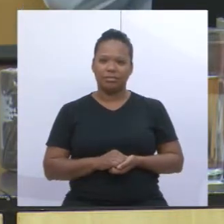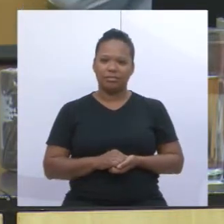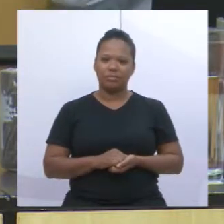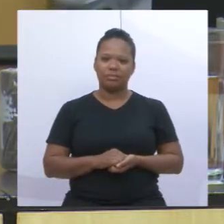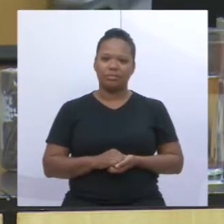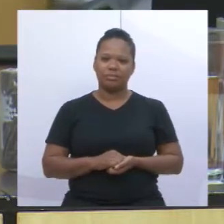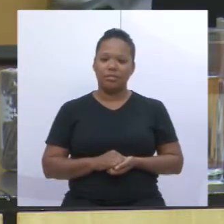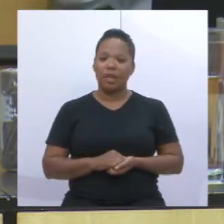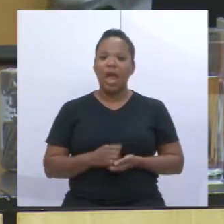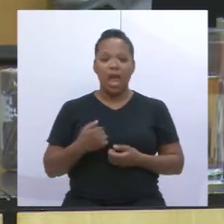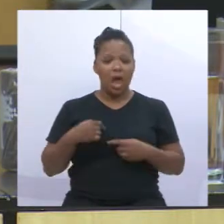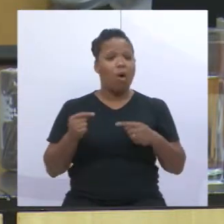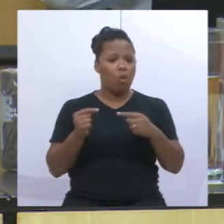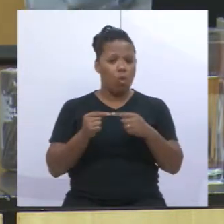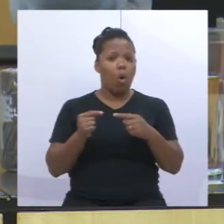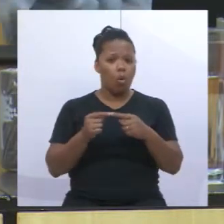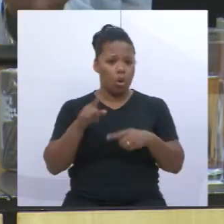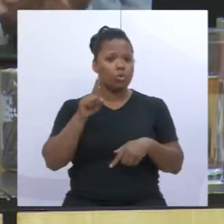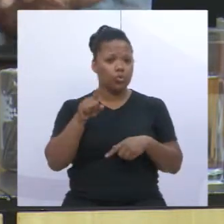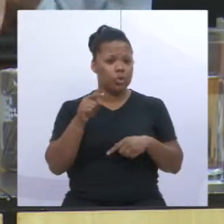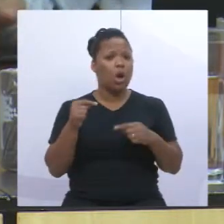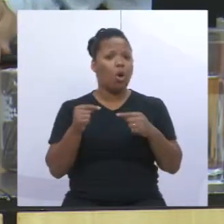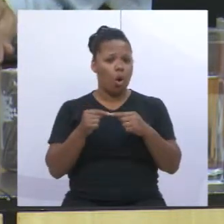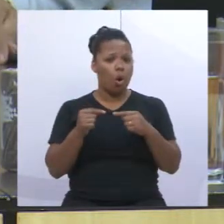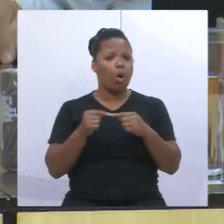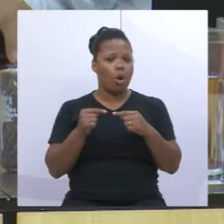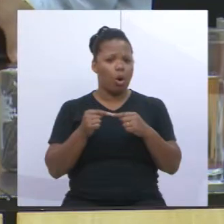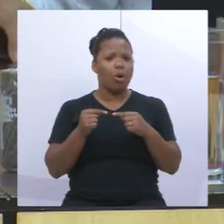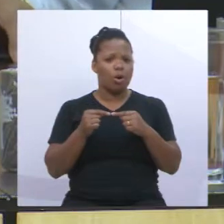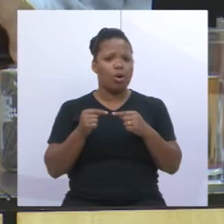Concordo completamente com a senhora. Bom gerenciamento.